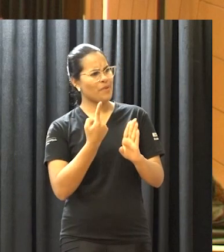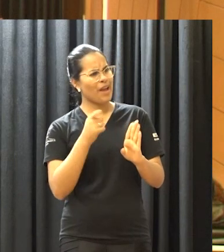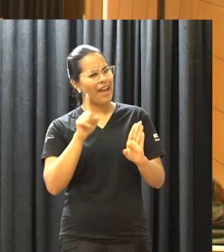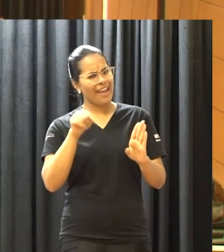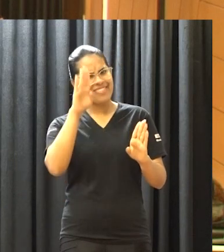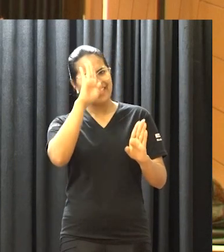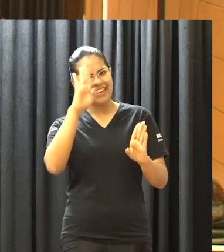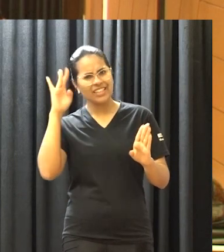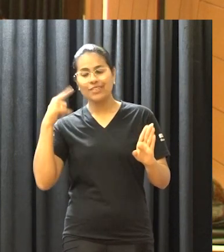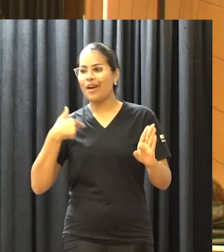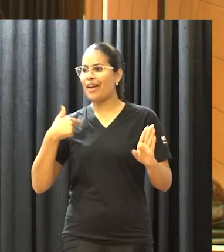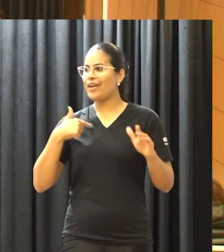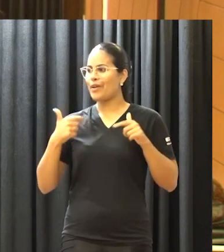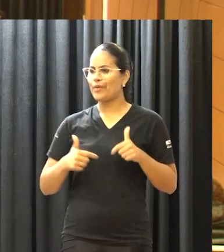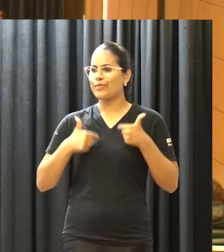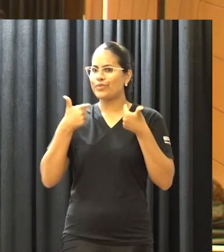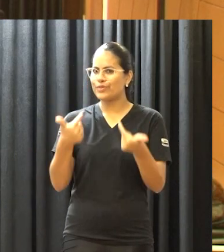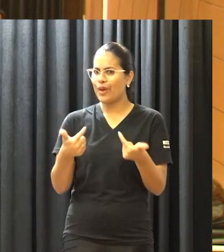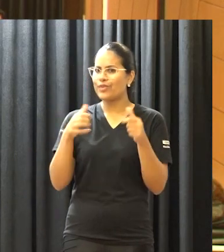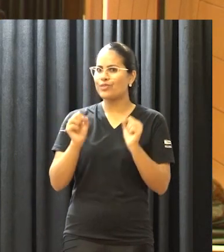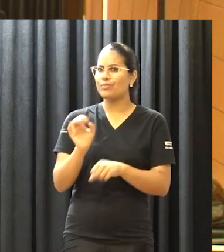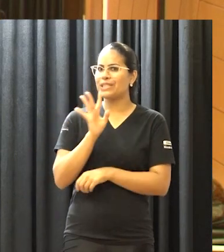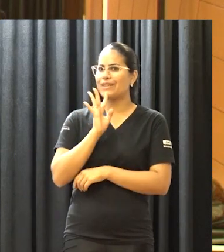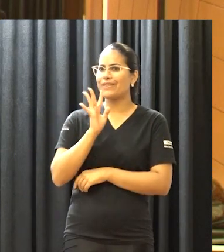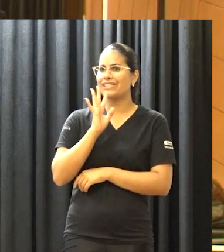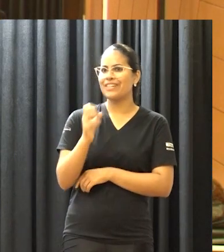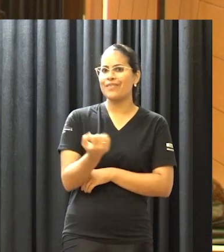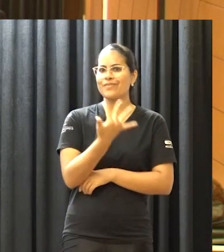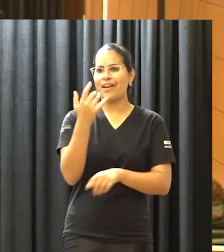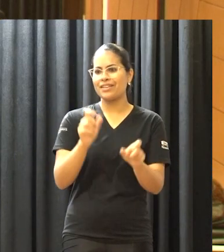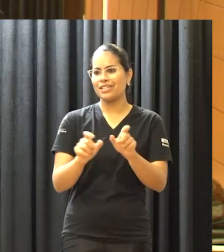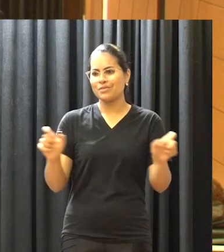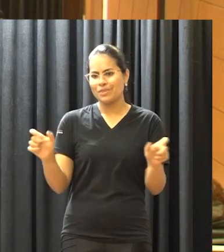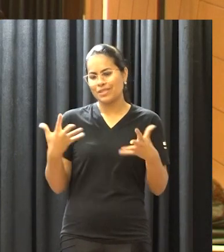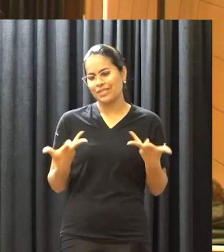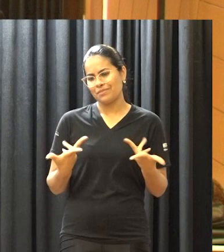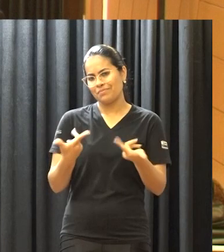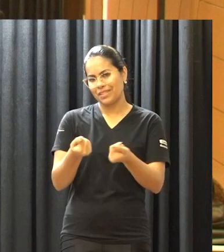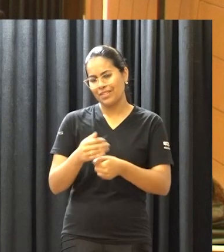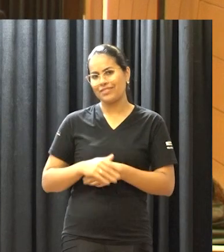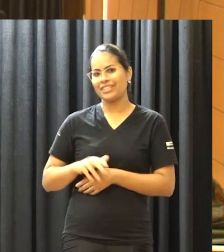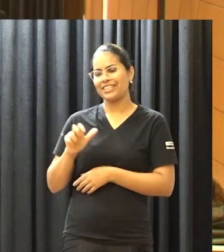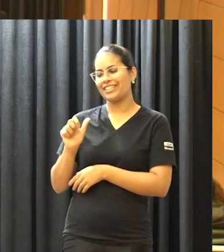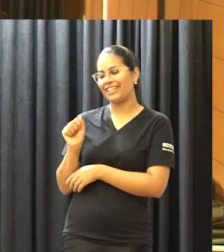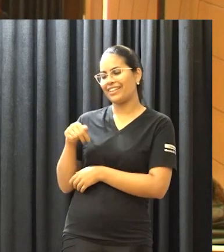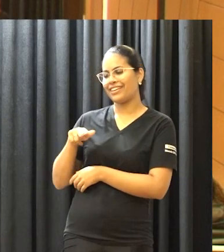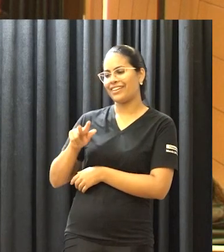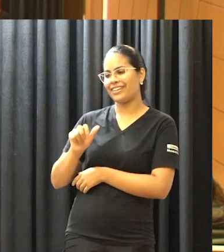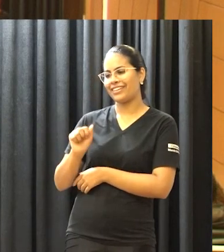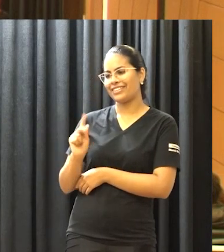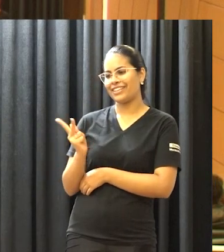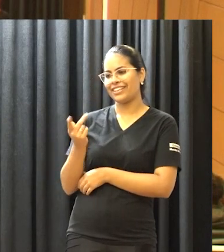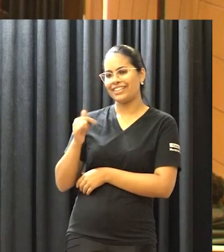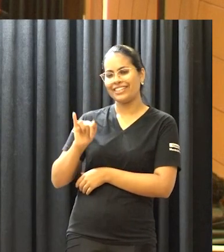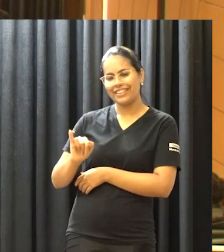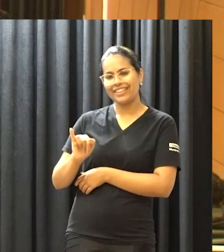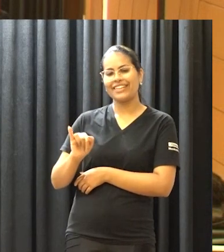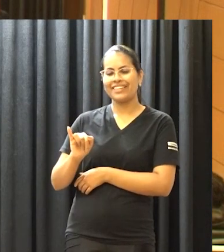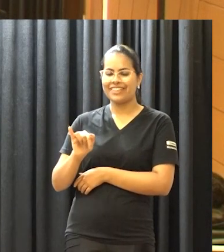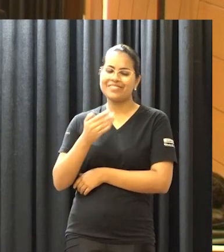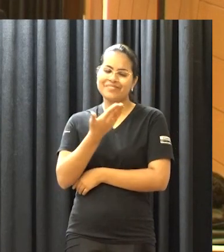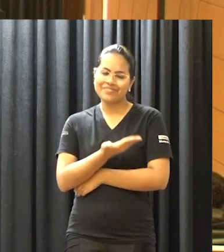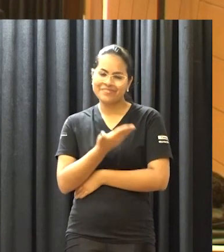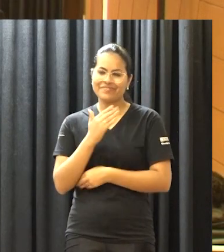na graduação, né, de conhecer tantas pessoas maravilhosas. E a Anaí foi uma delas.